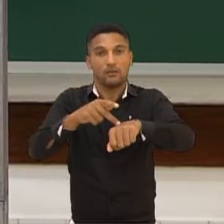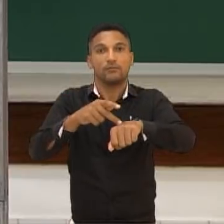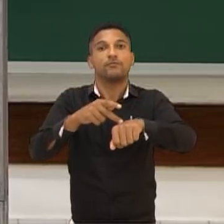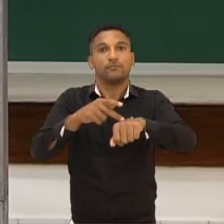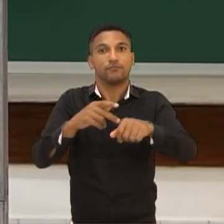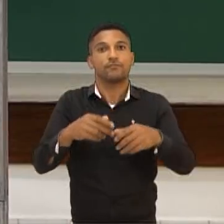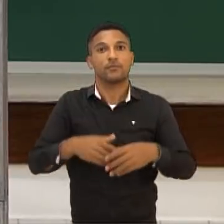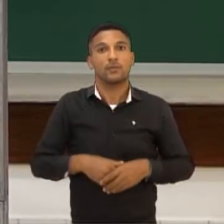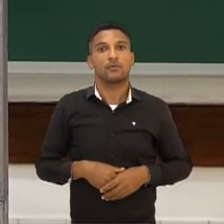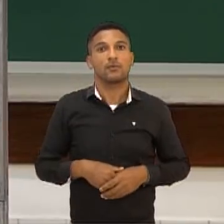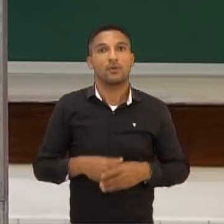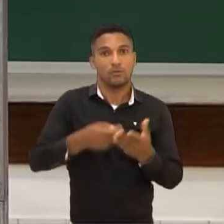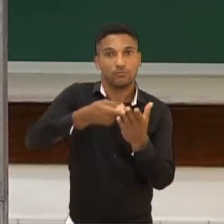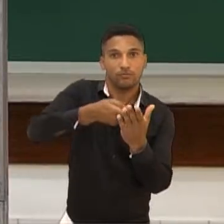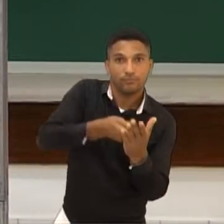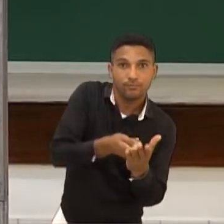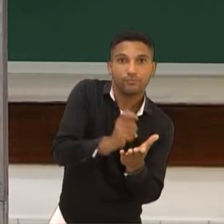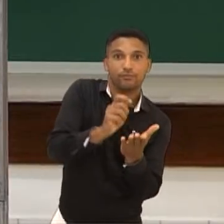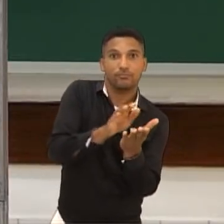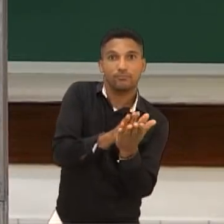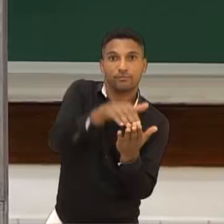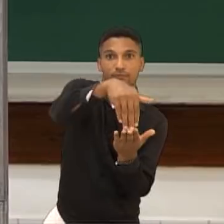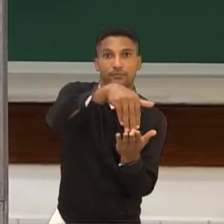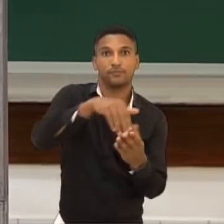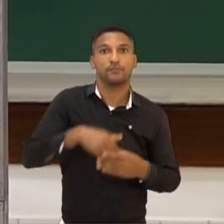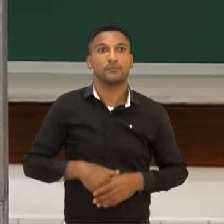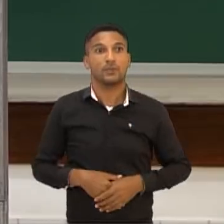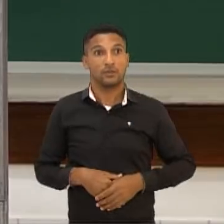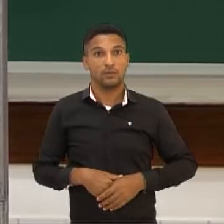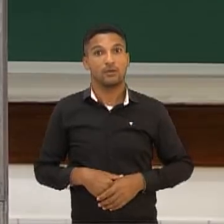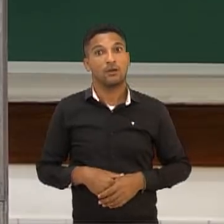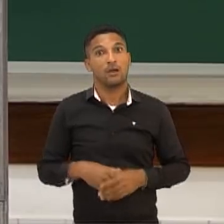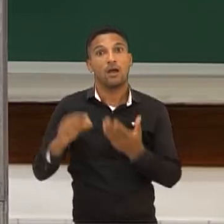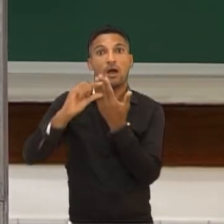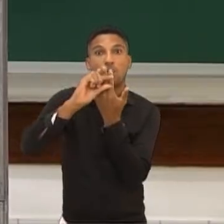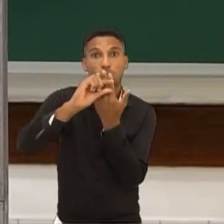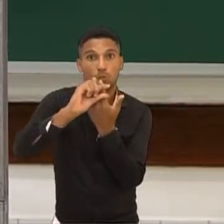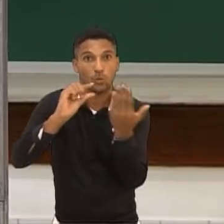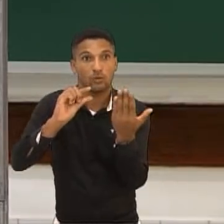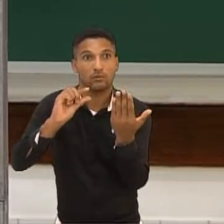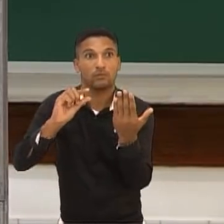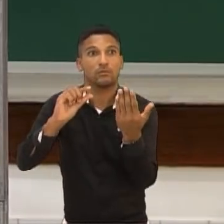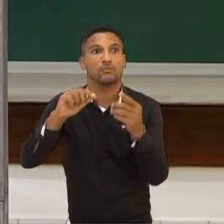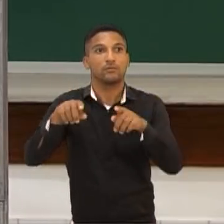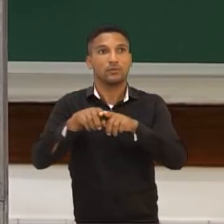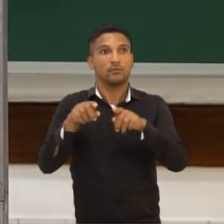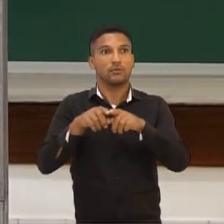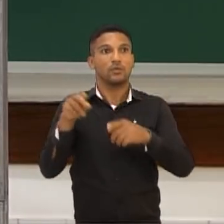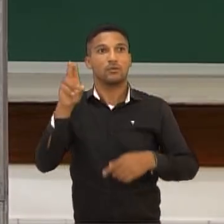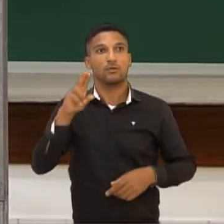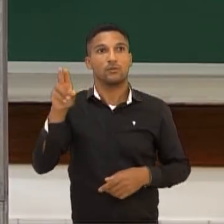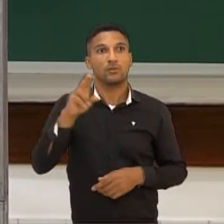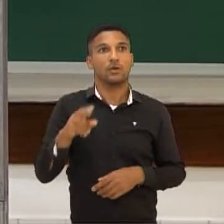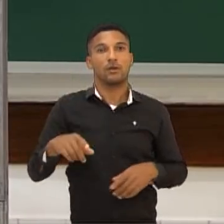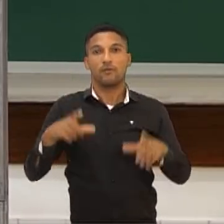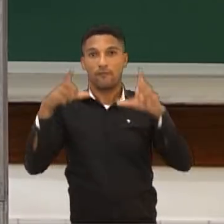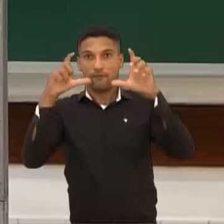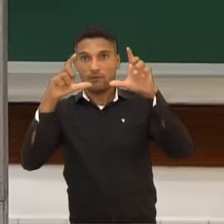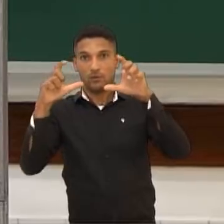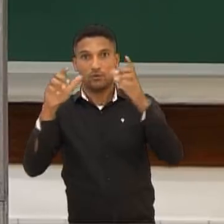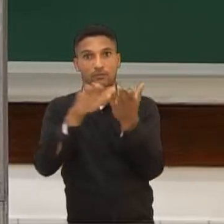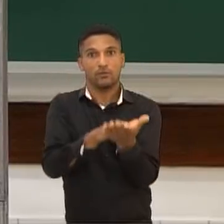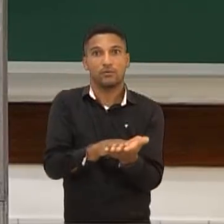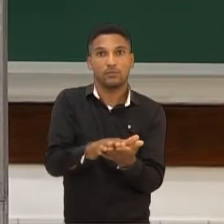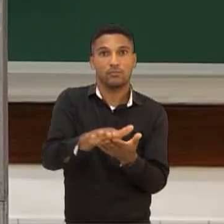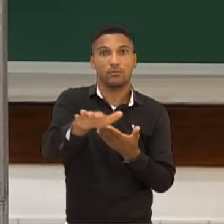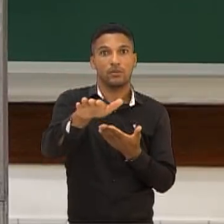Mas ela também usa, como a professora já falou em outras aulas anteriores, né, de fotografia. Então, essa fotografia que ela vai